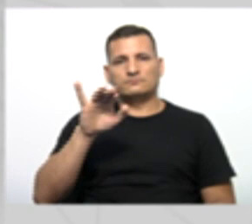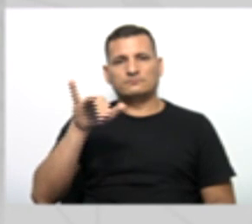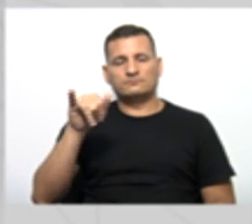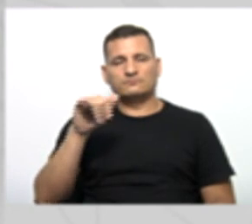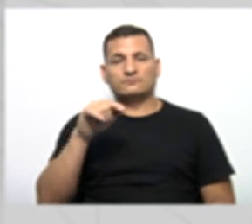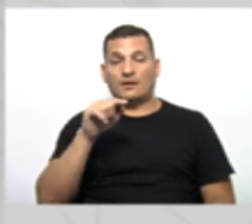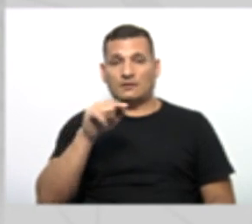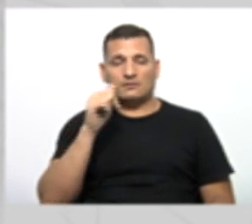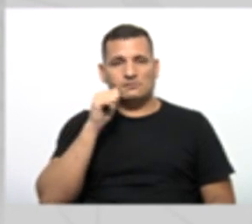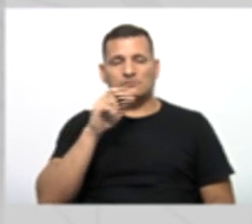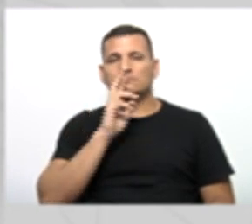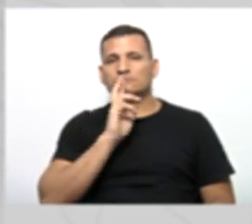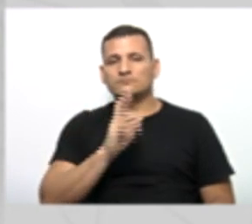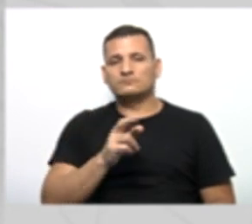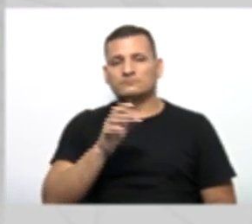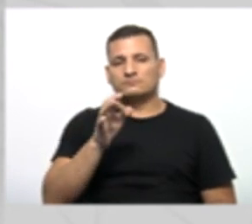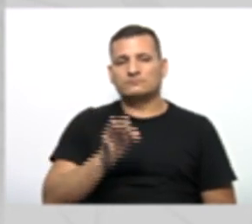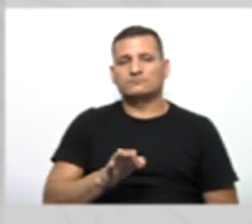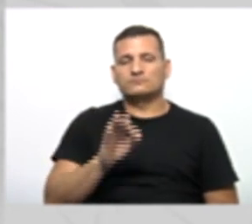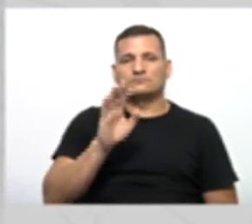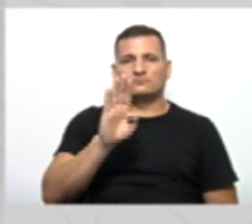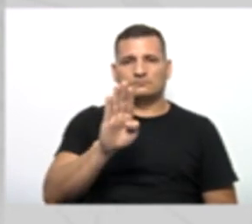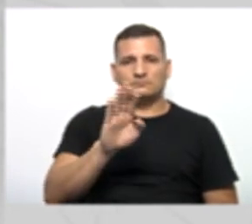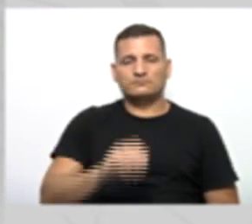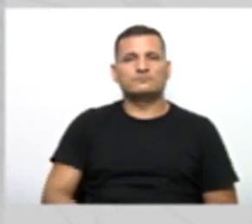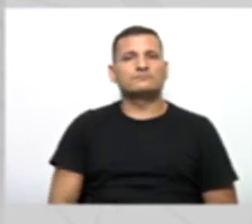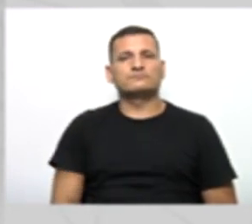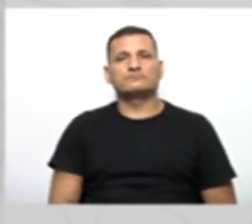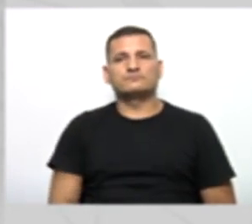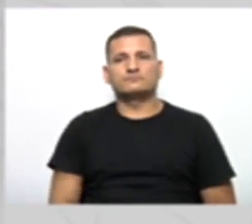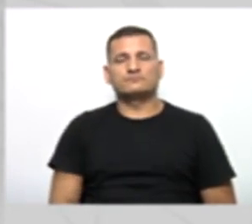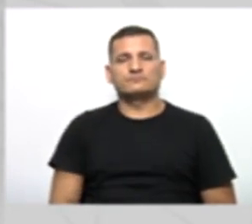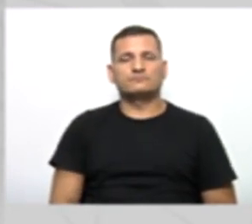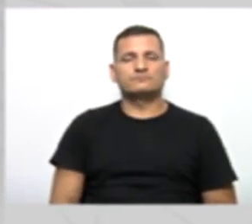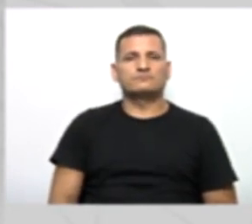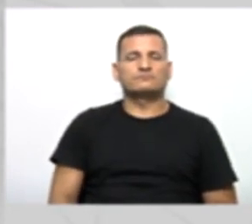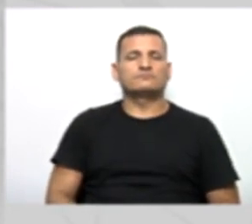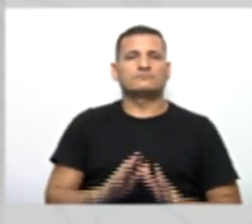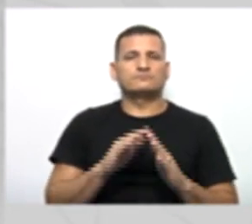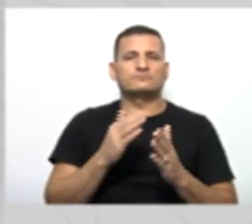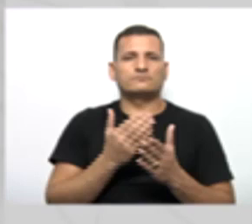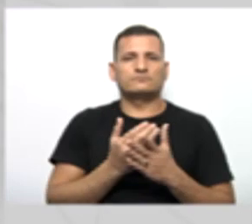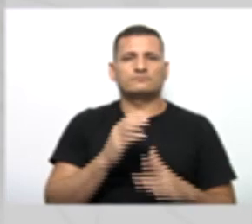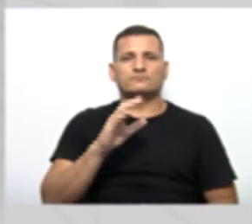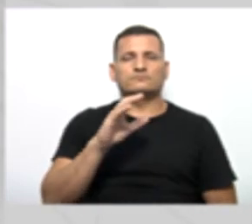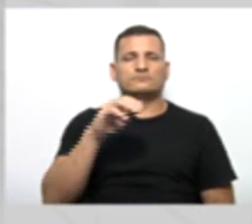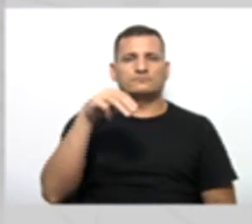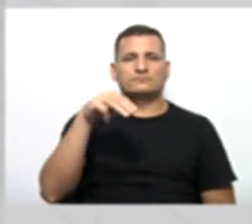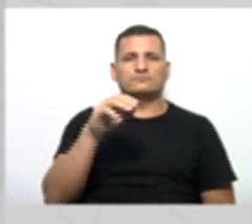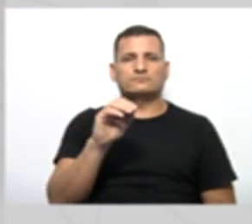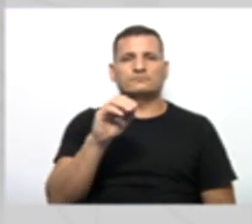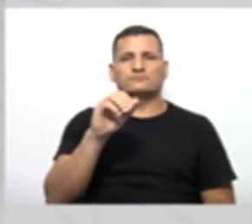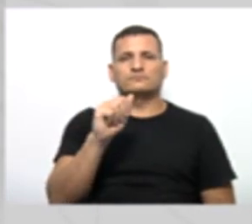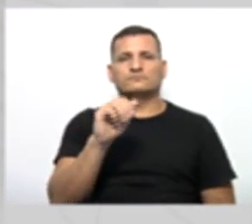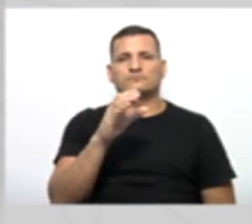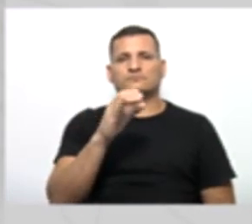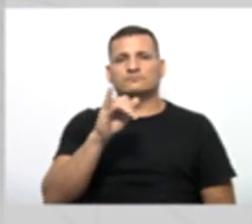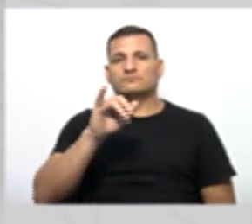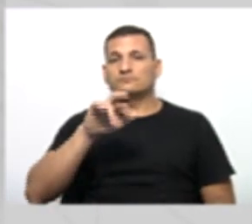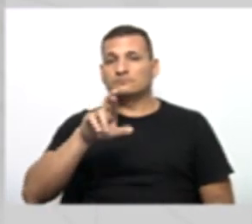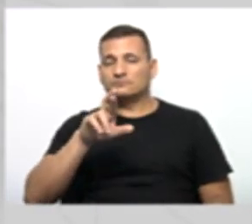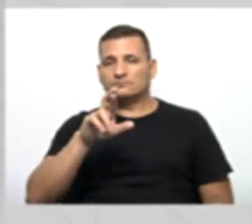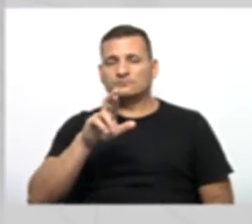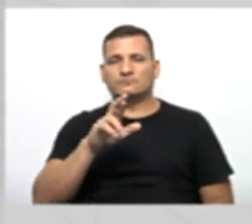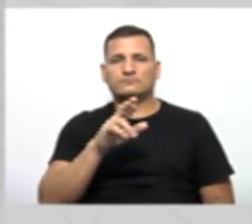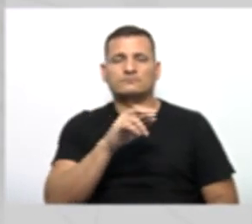letra B. Lá na escola, a professora Cândida, lá na escola Moacir Caramelo, ela falou que